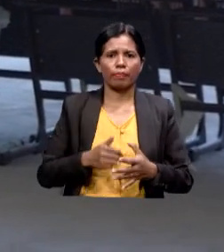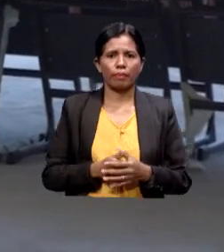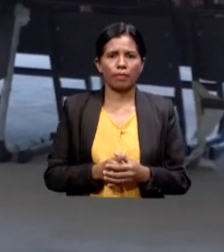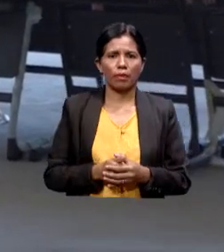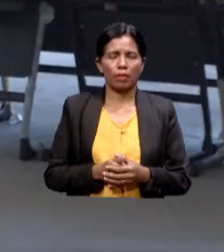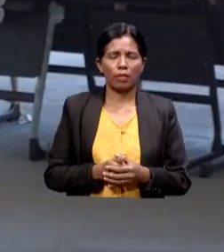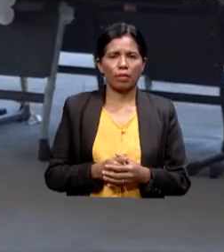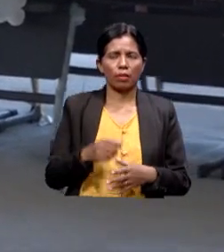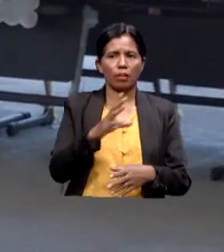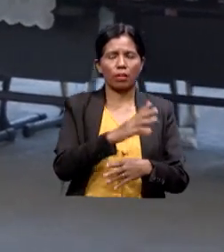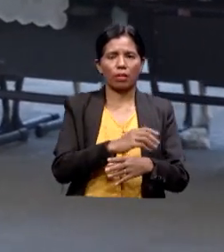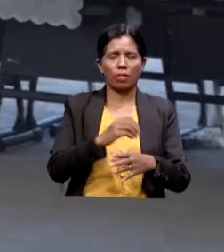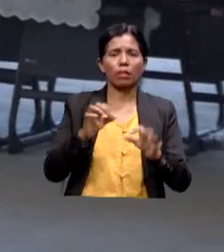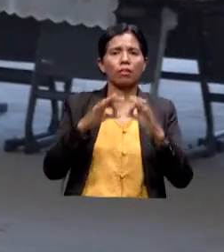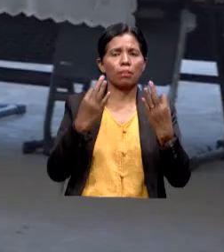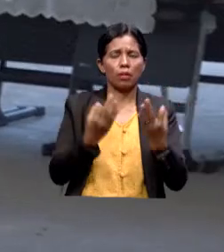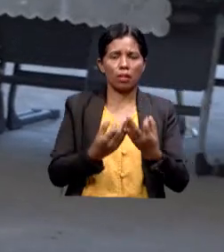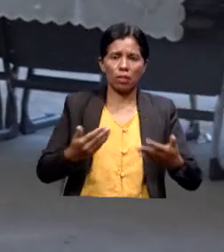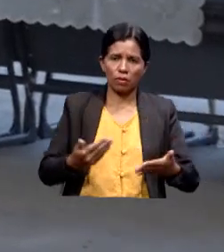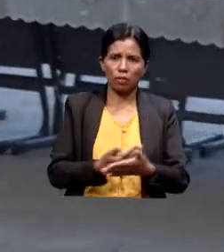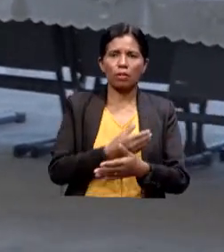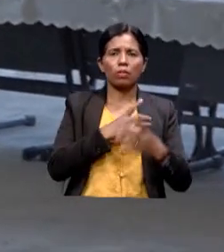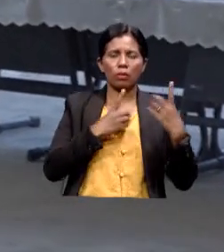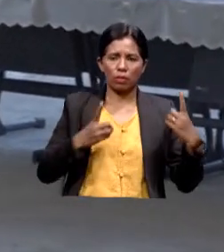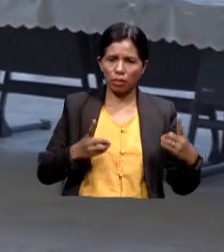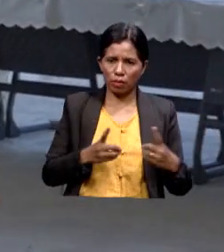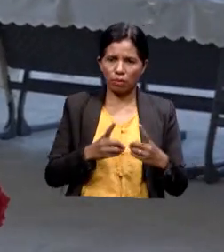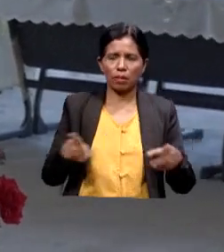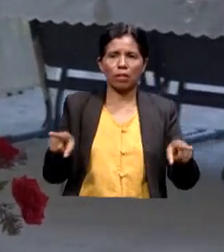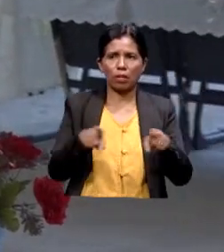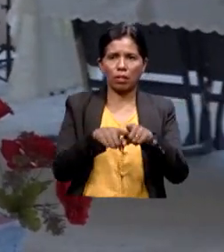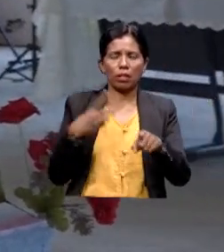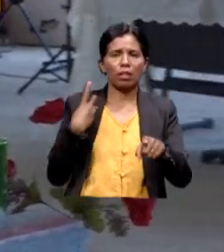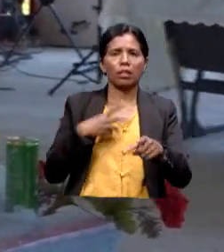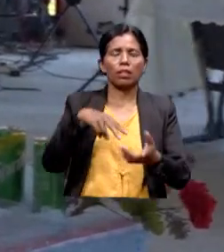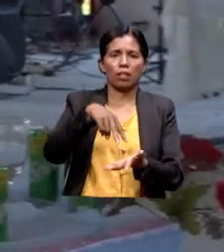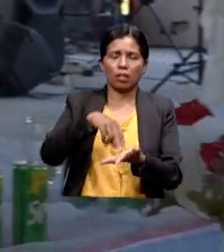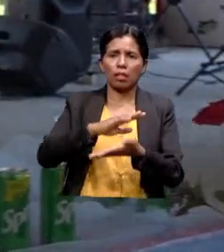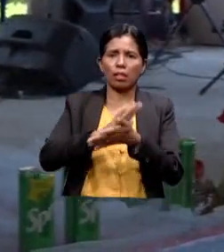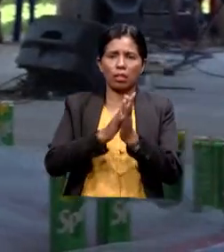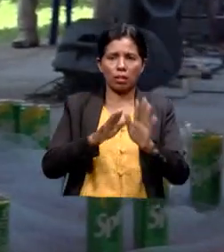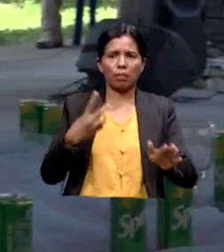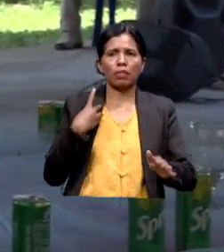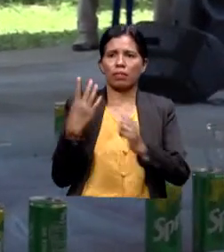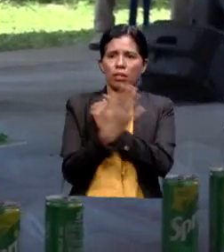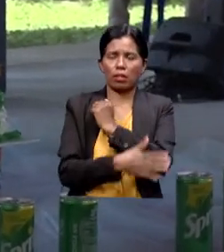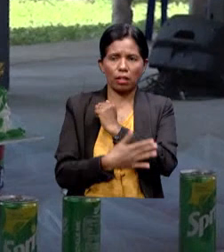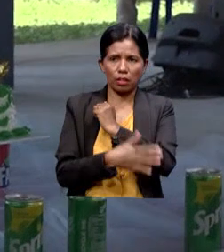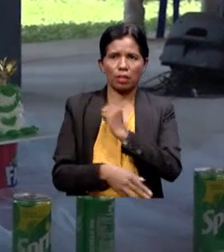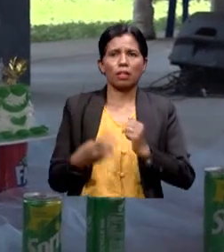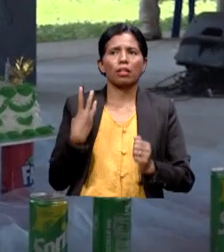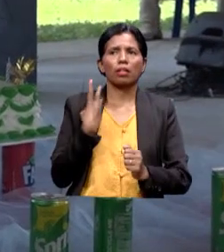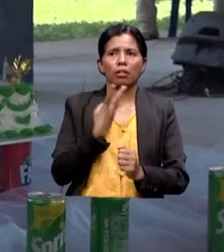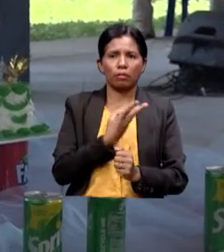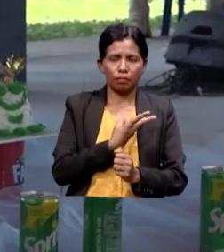Grande e forte homem, a nessa né? E te se heridame e te rei. E te se...